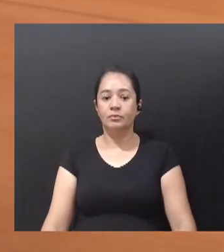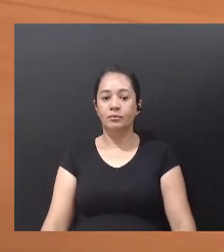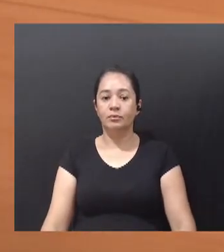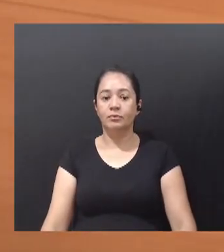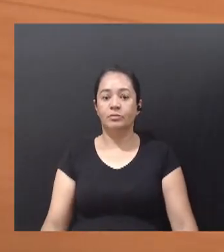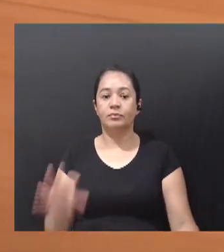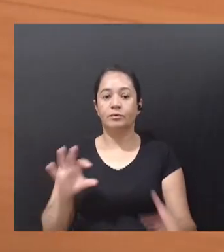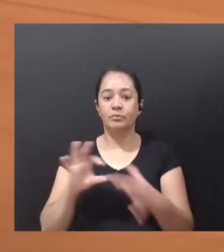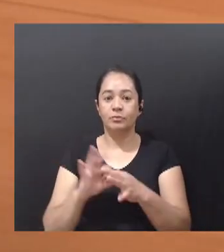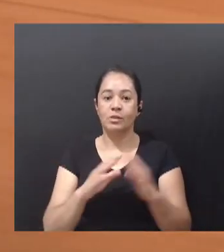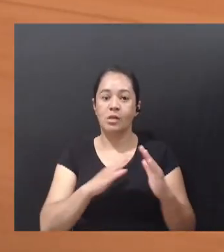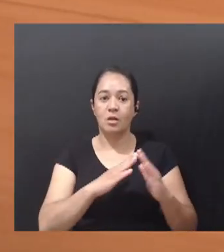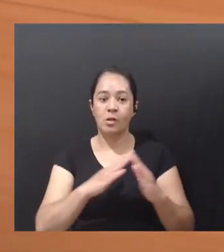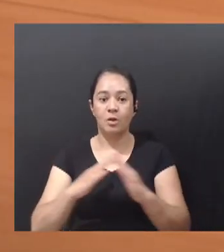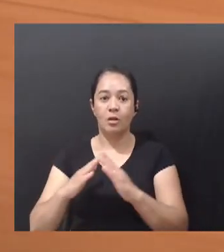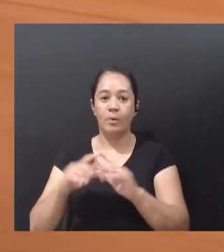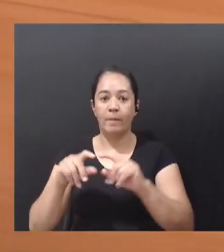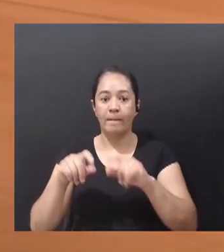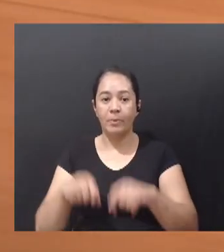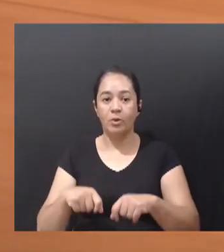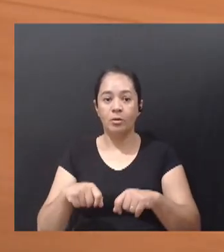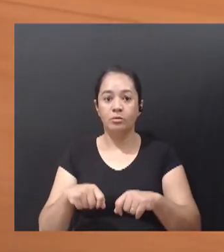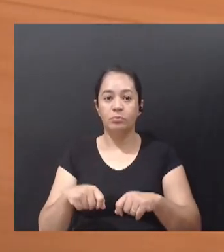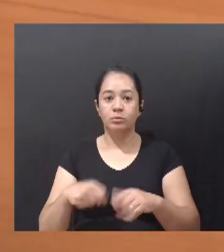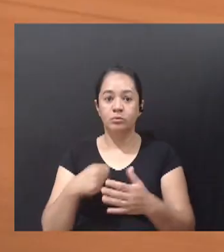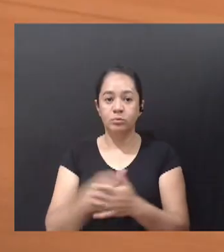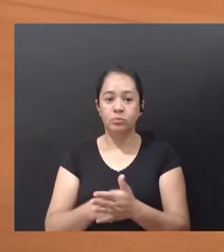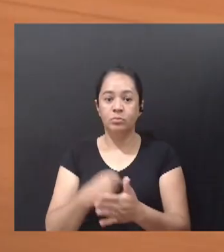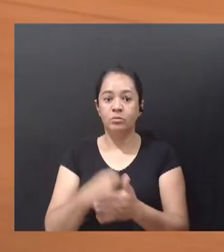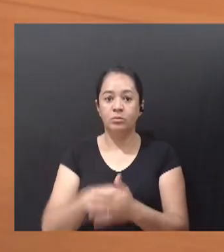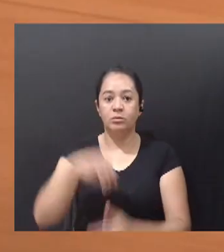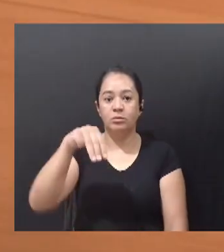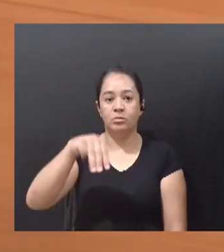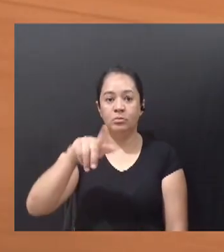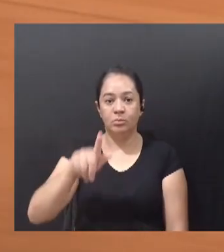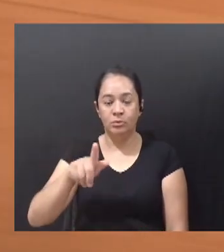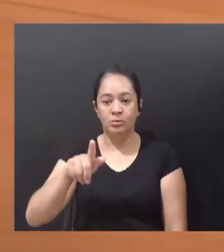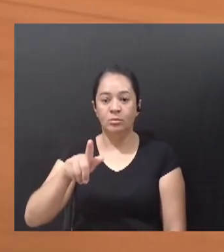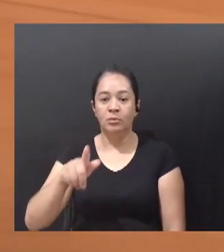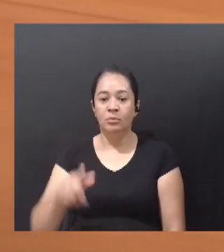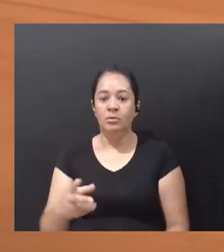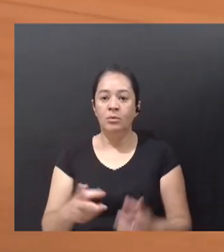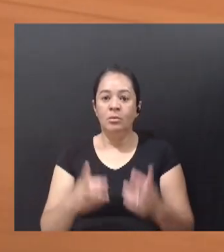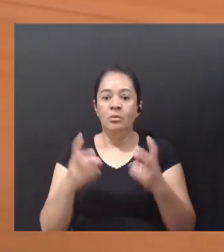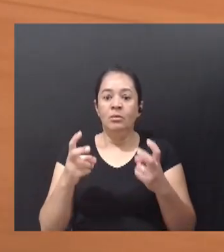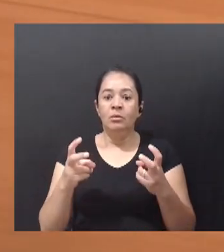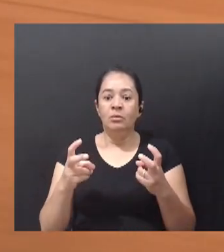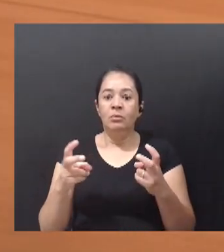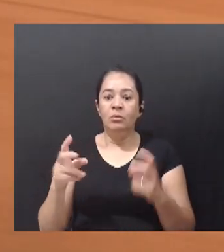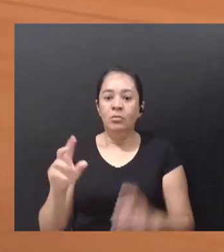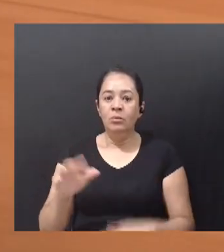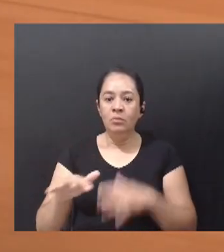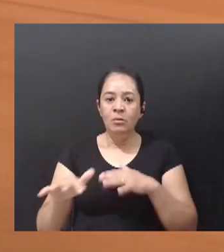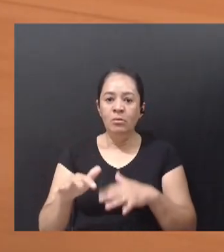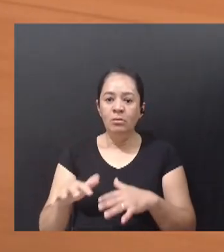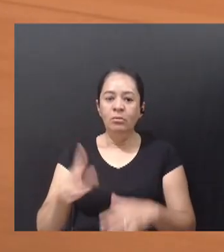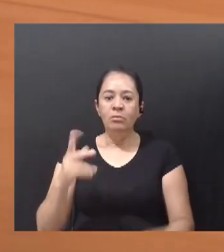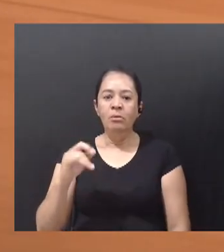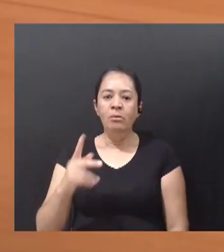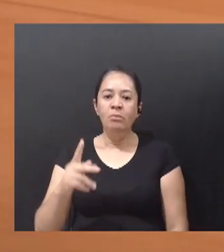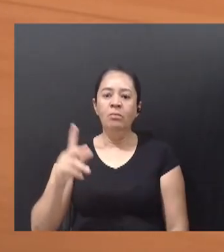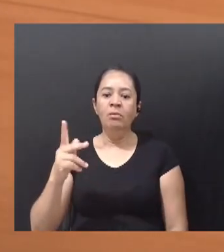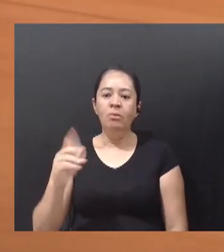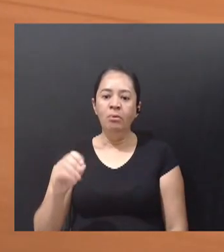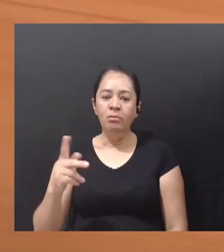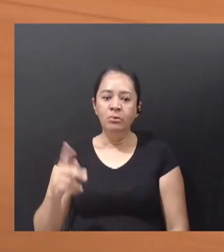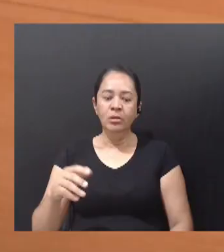Periféricas possibilitou a Batalha da MG, a OM Gang, enxergar o rap, o hip hop, como essa oportunidade de